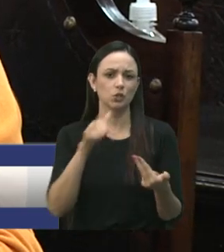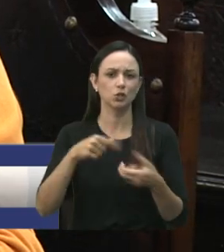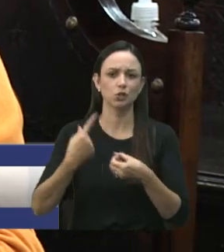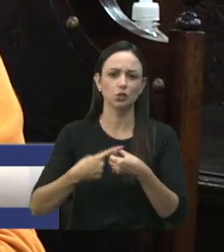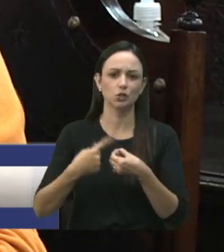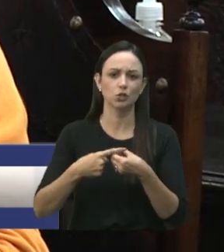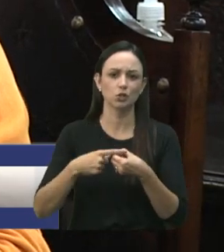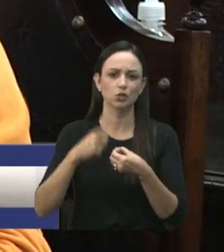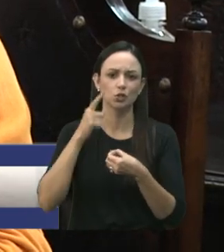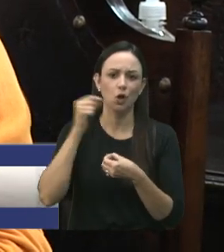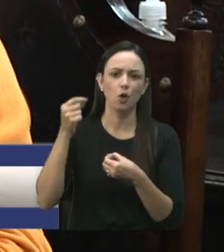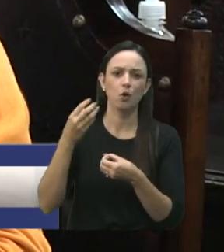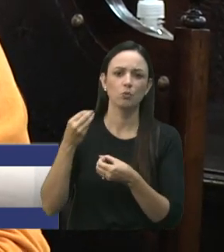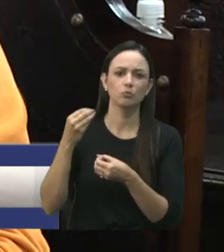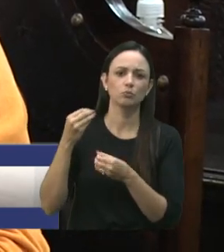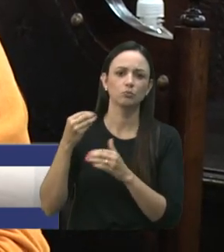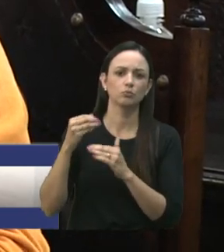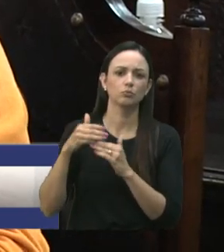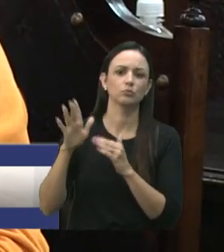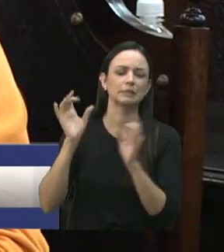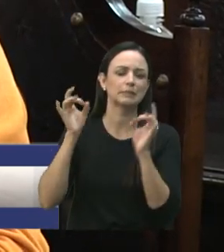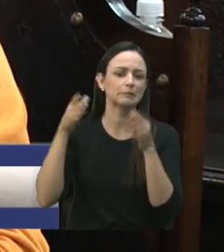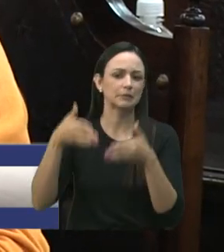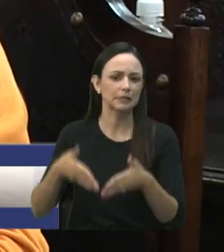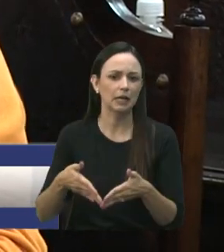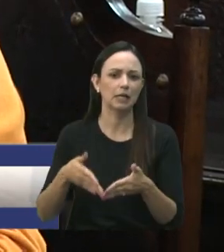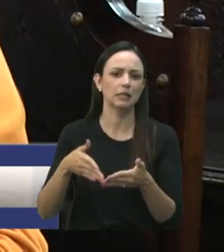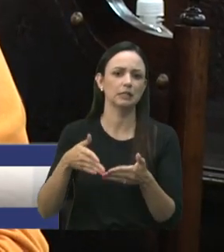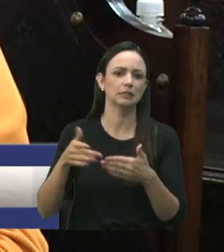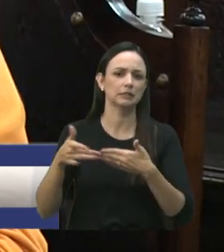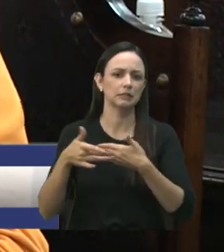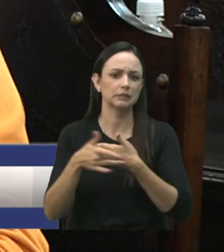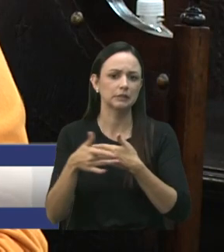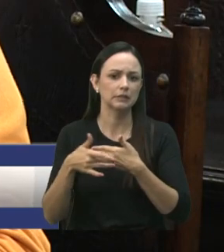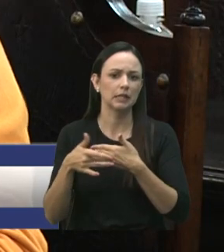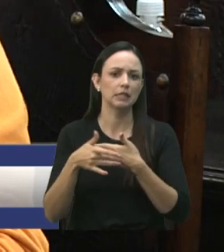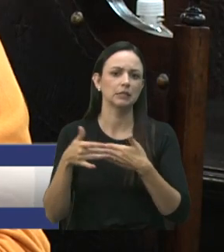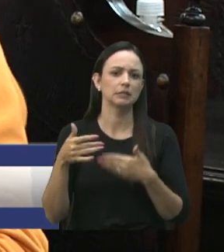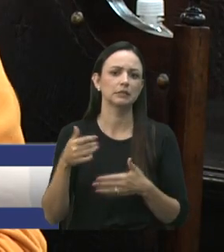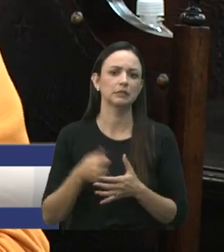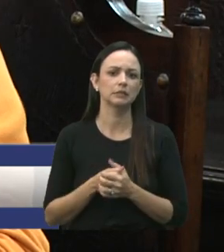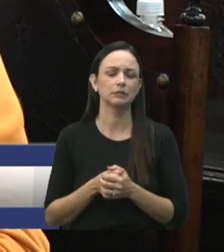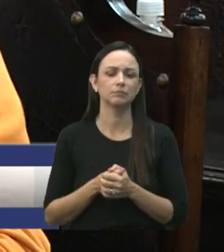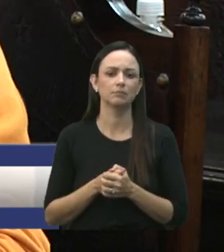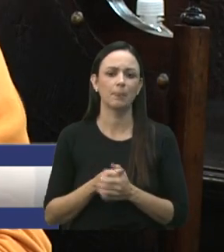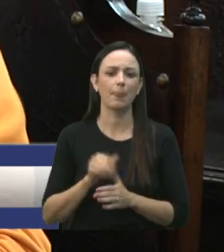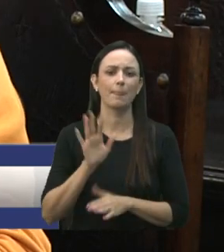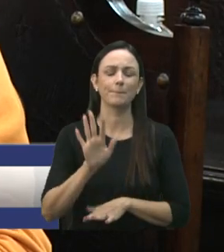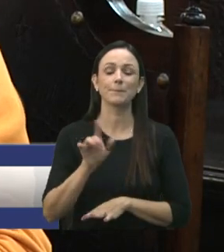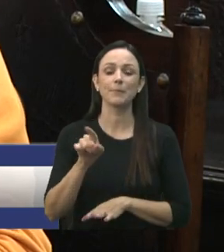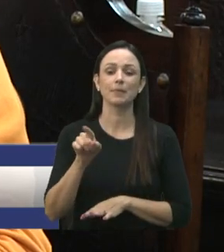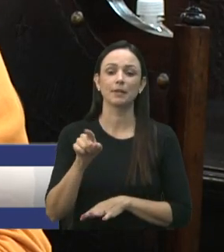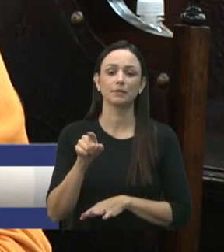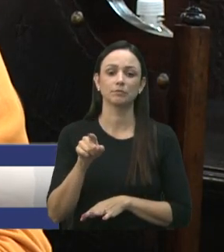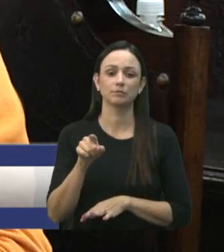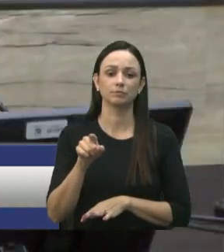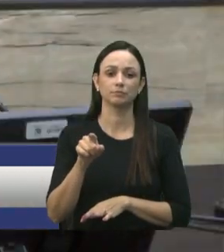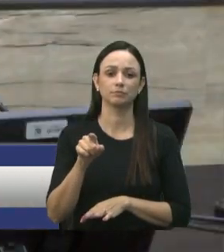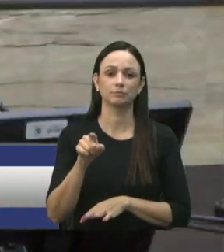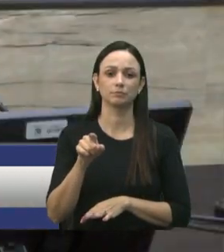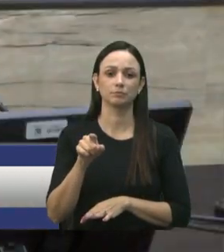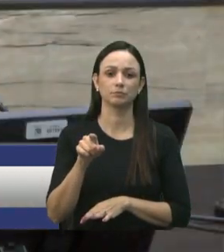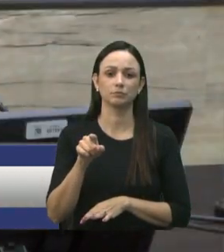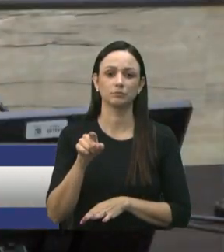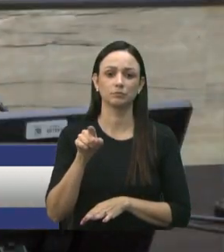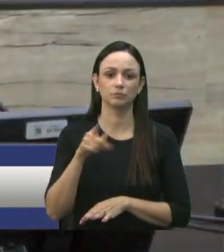viajando ainda para fora? Para especialidades, para exames, mesmo para tentar entender então, está dentro da sua, o